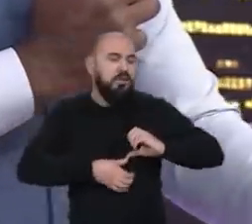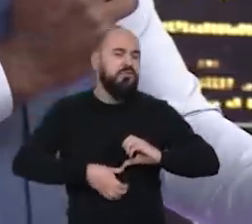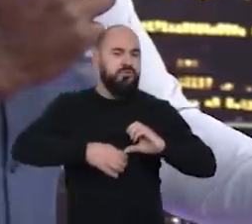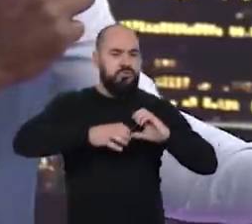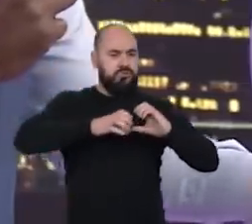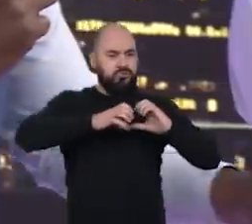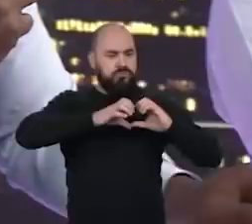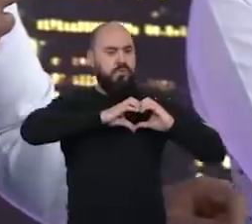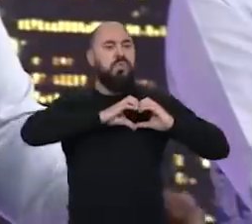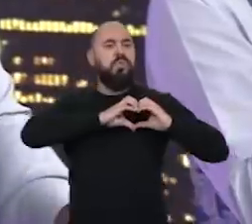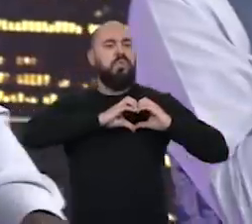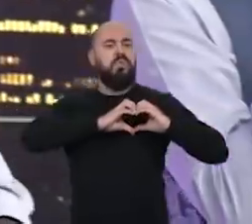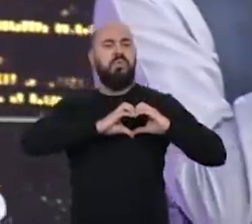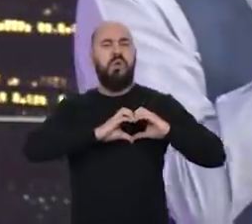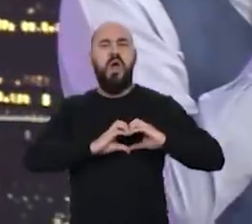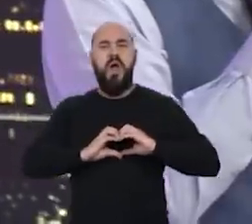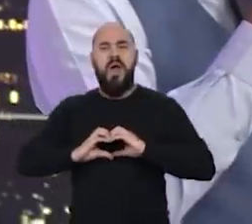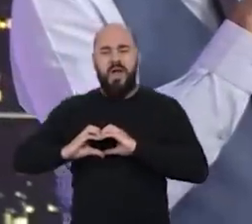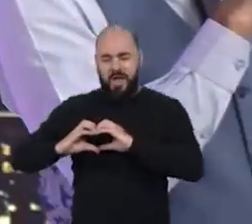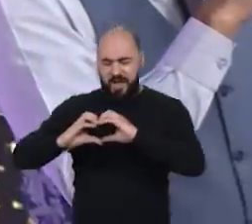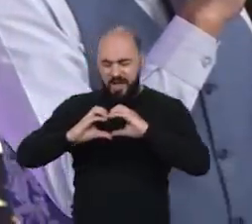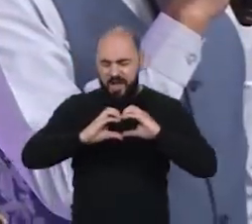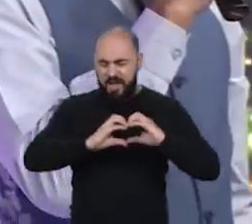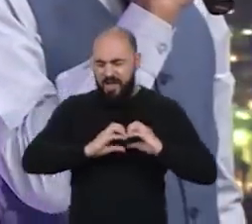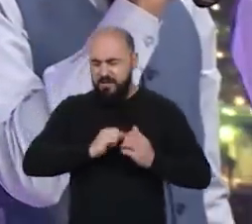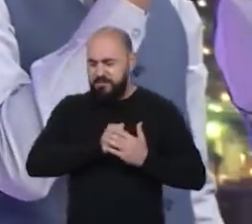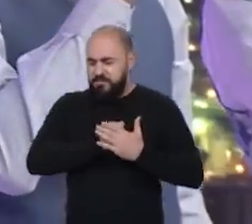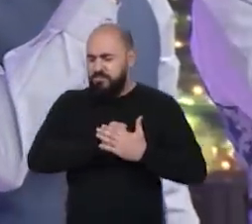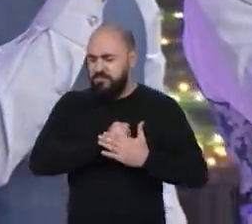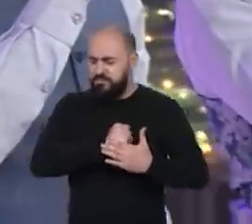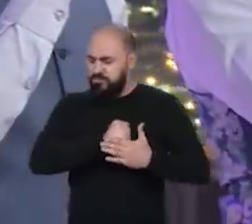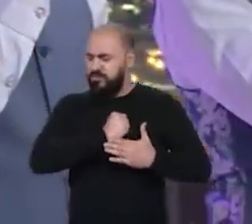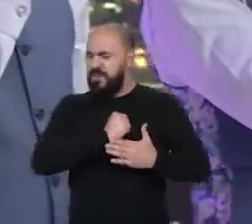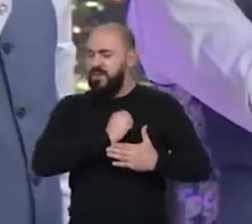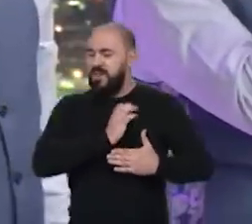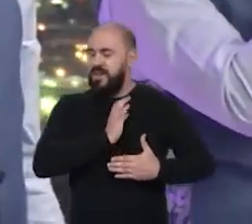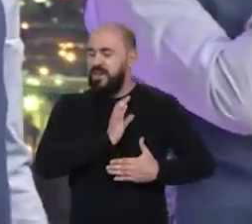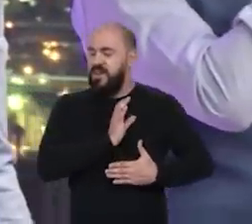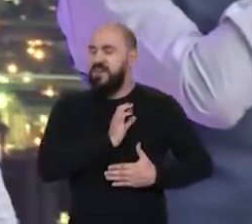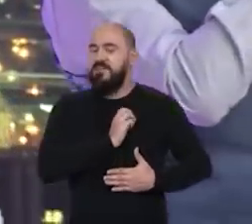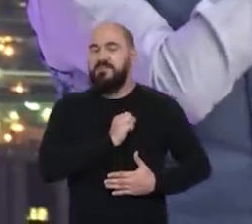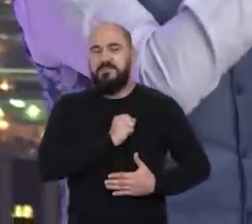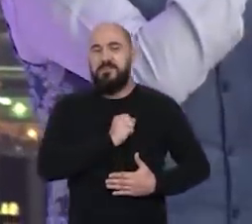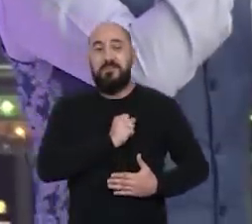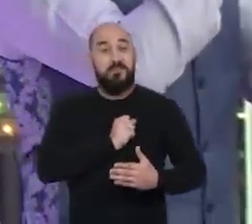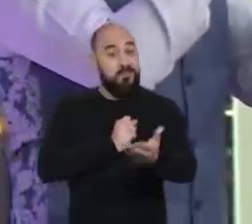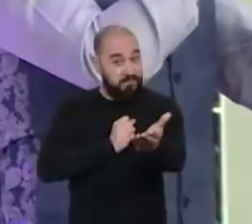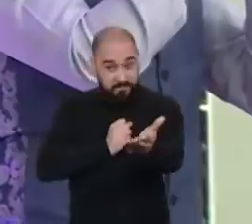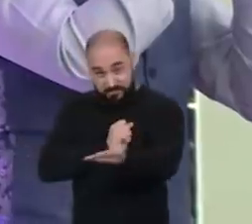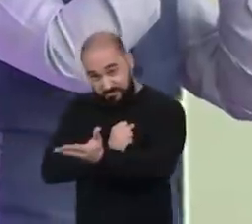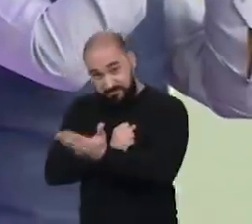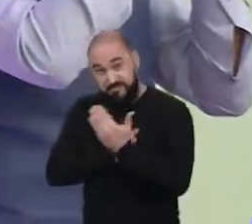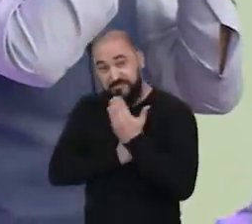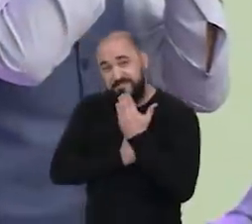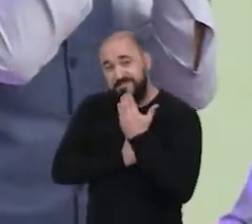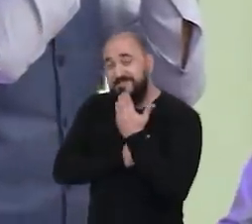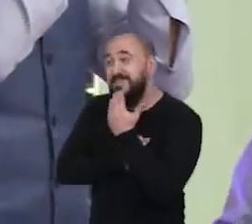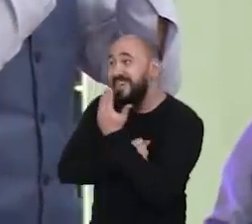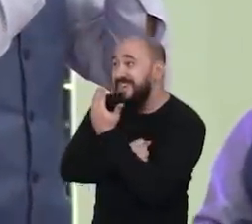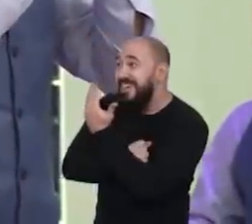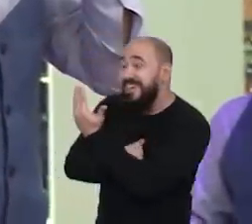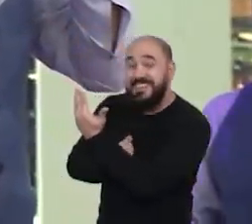reescrever qualquer canção, basta só você pedir